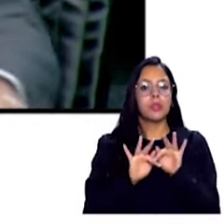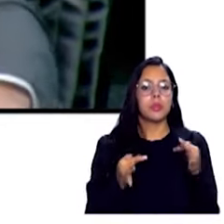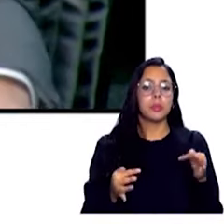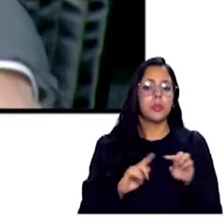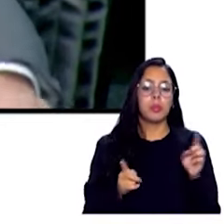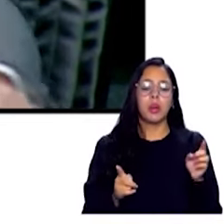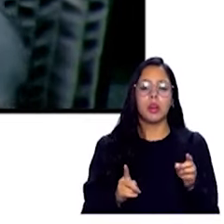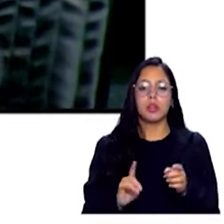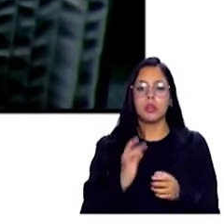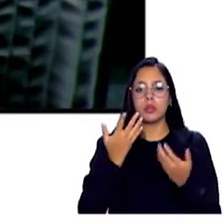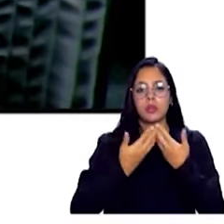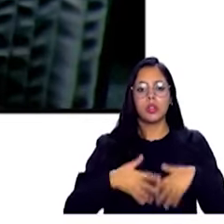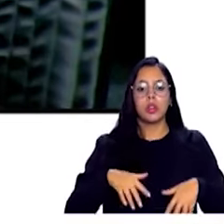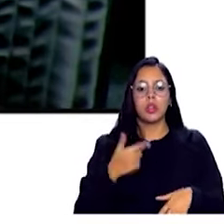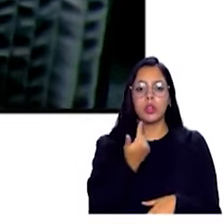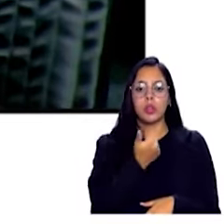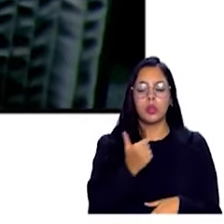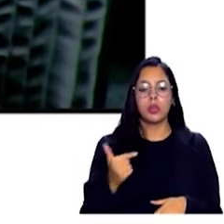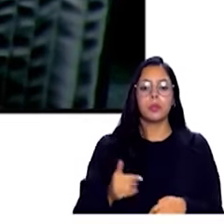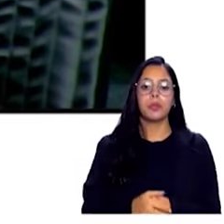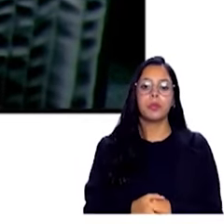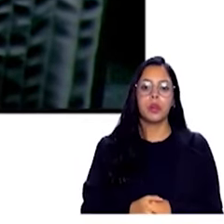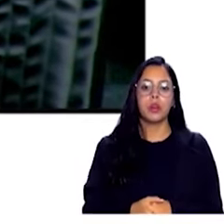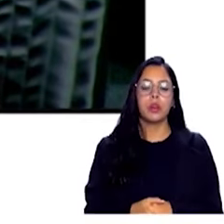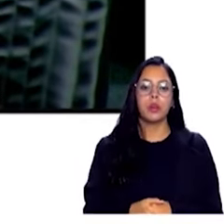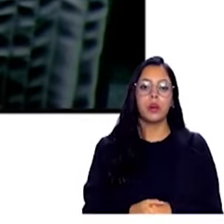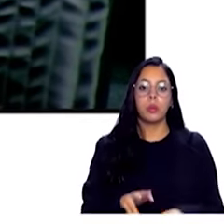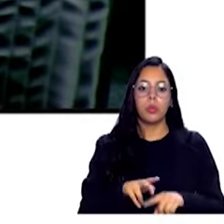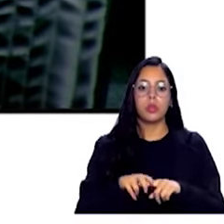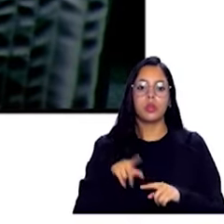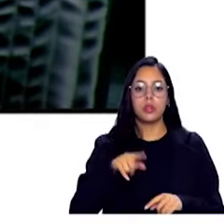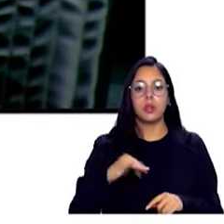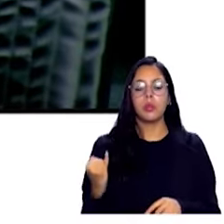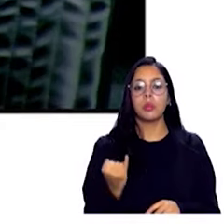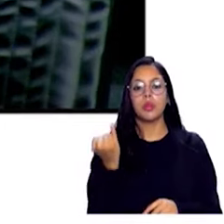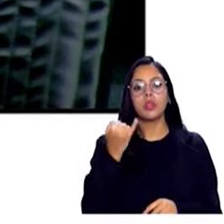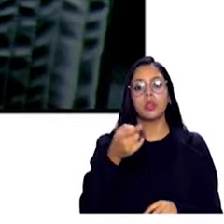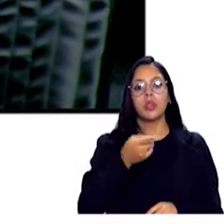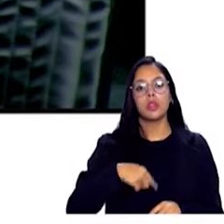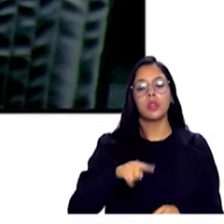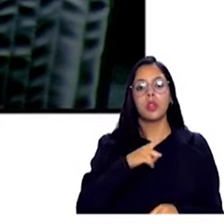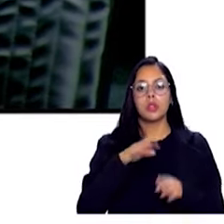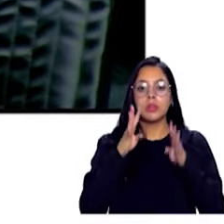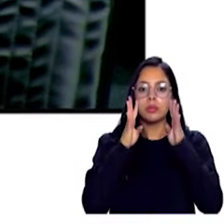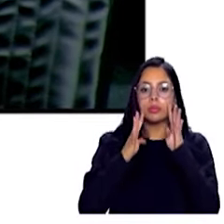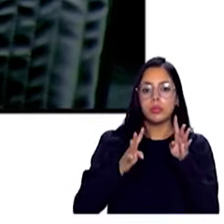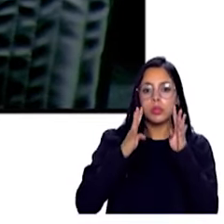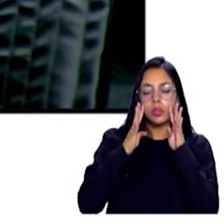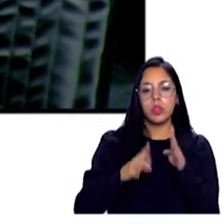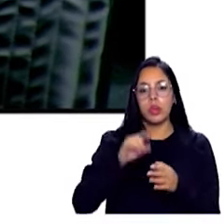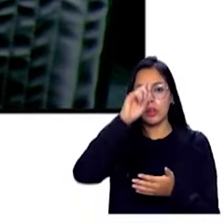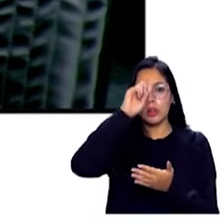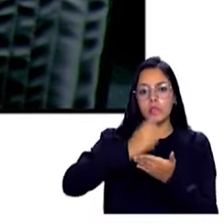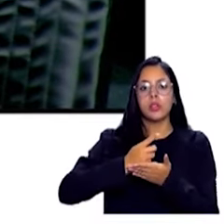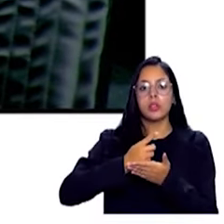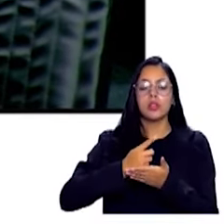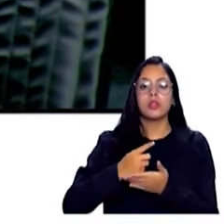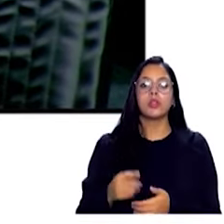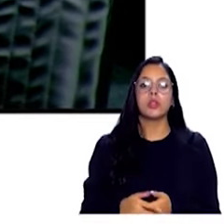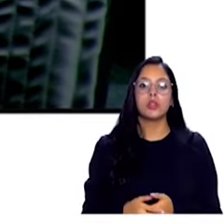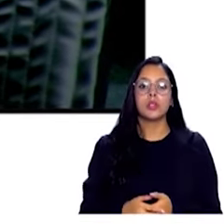concluo por isso talvez seja importante que a gente comece a prestar atenção em uma decisão recém